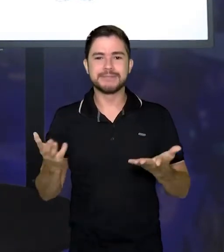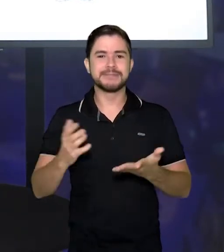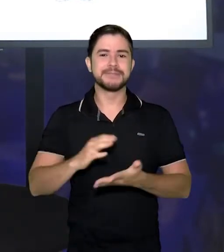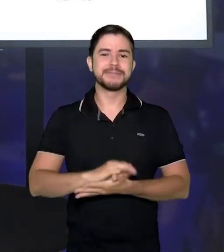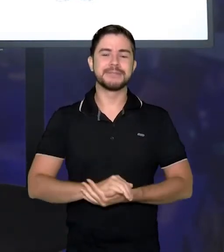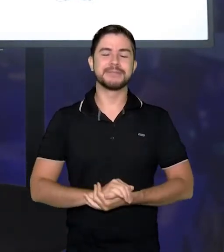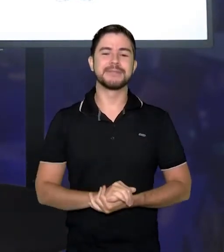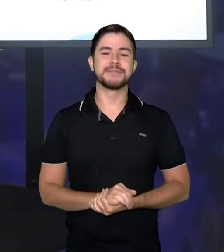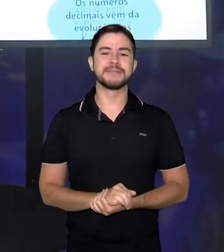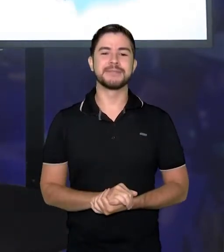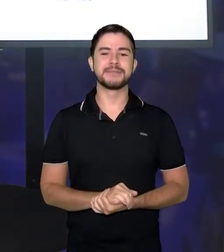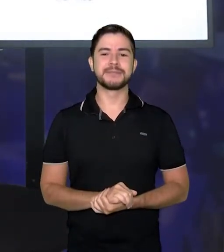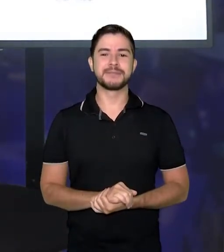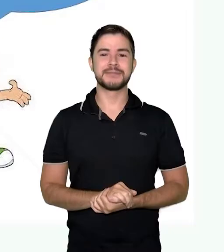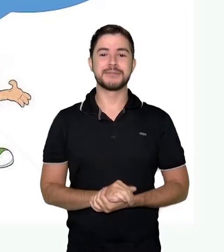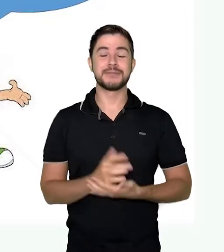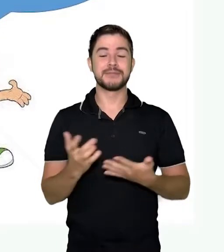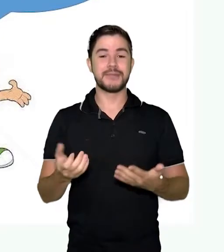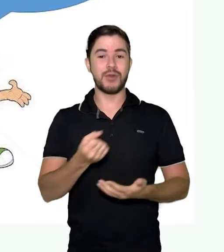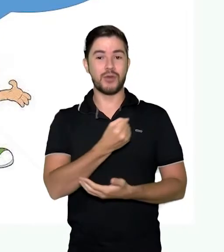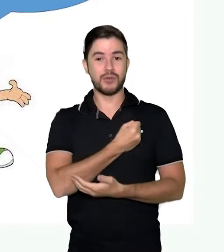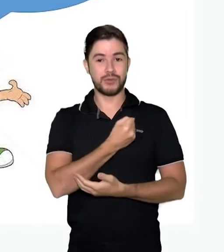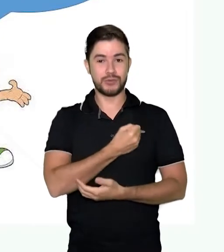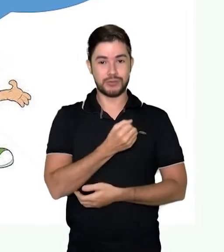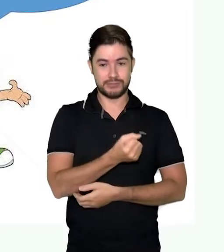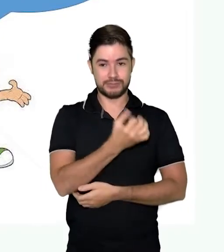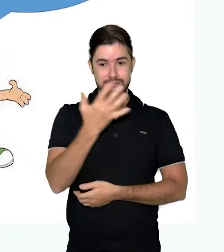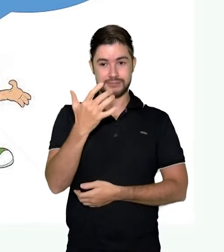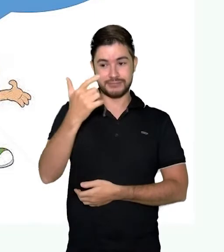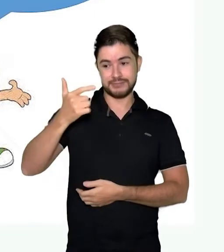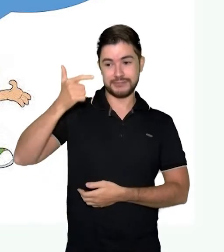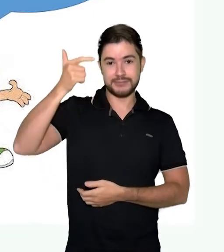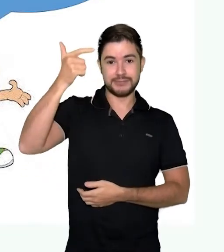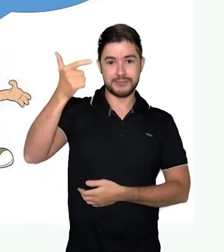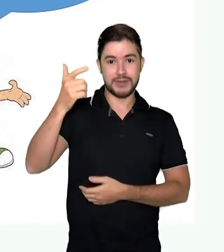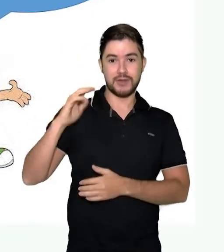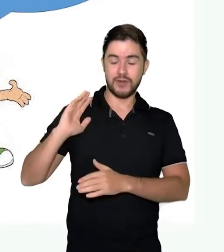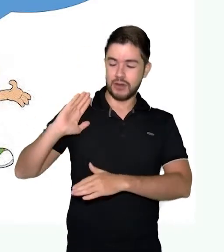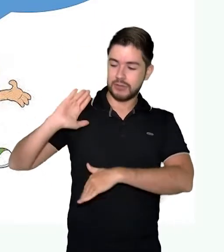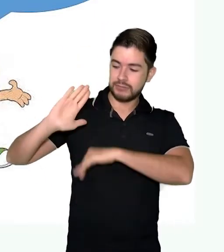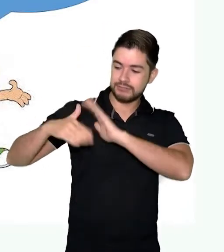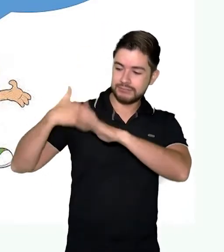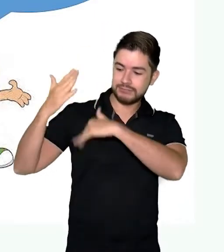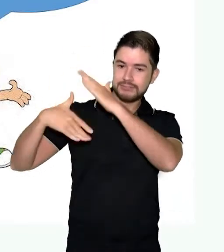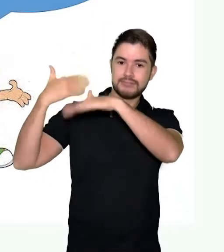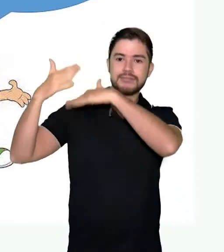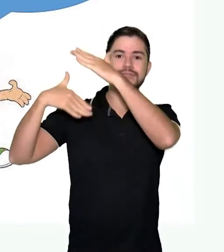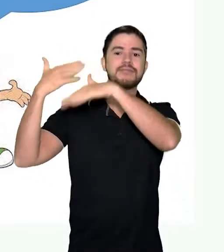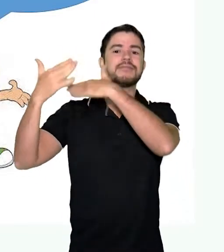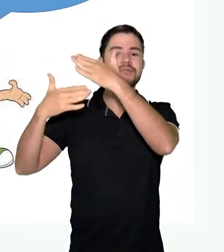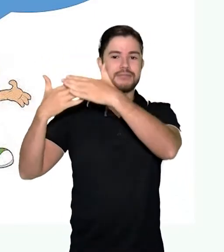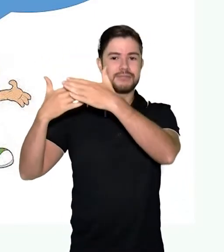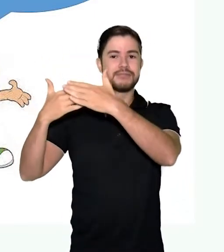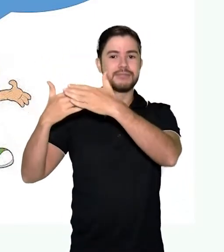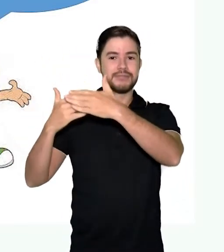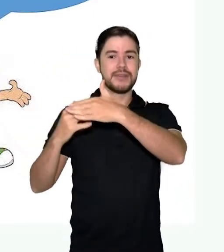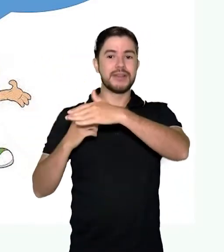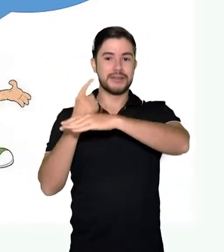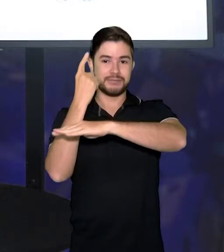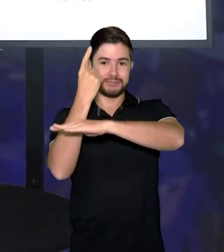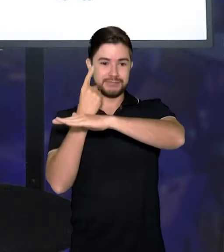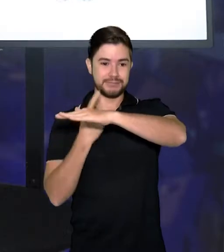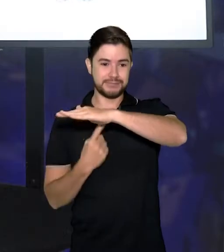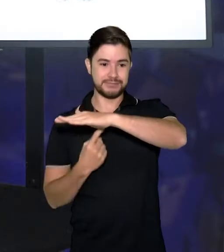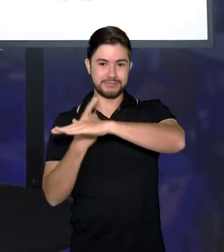surgiu esse número. Os números decimais, ele vem da evolução da fração. O